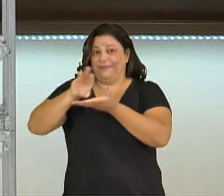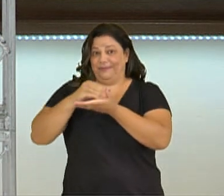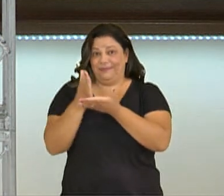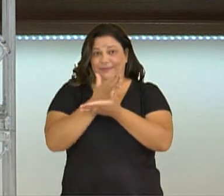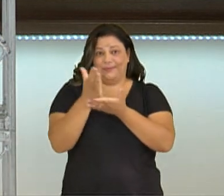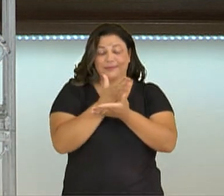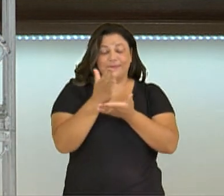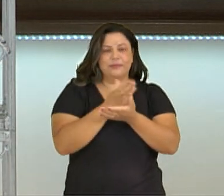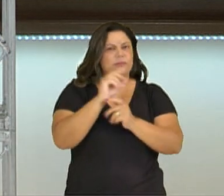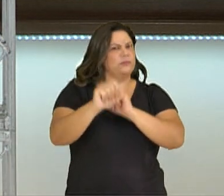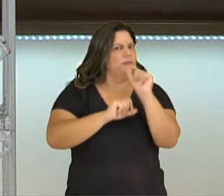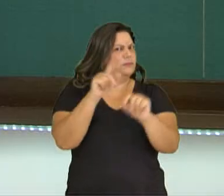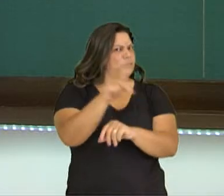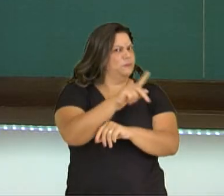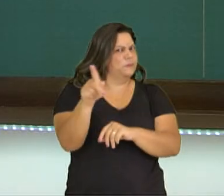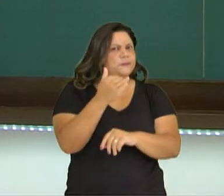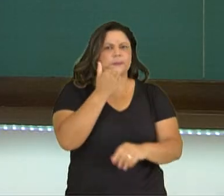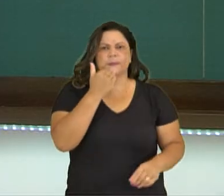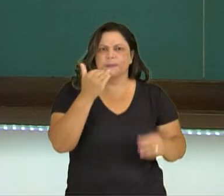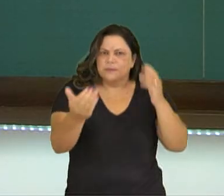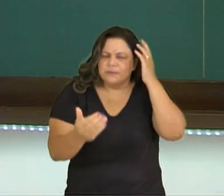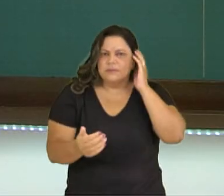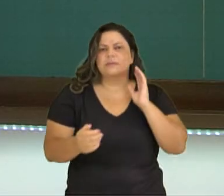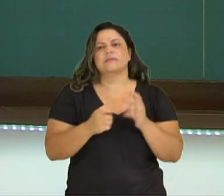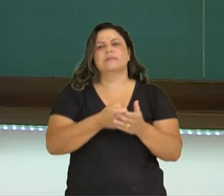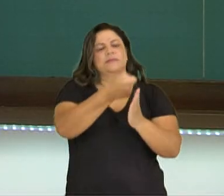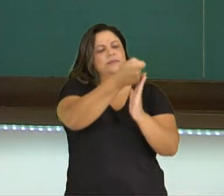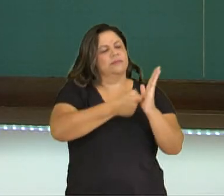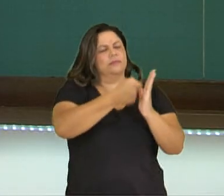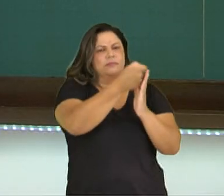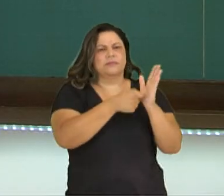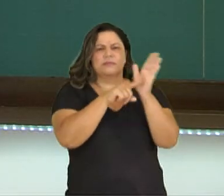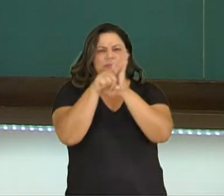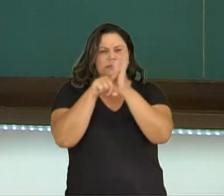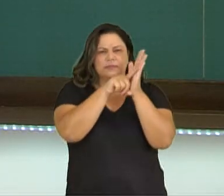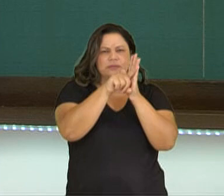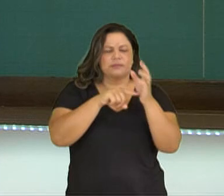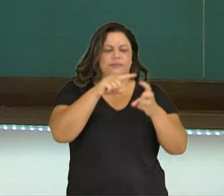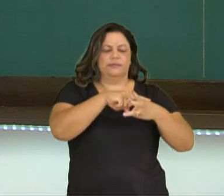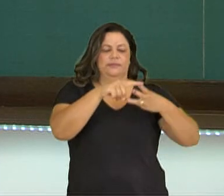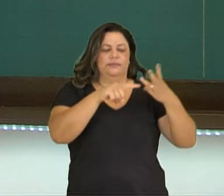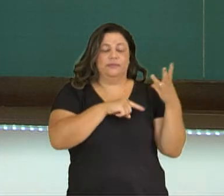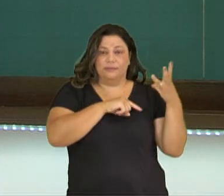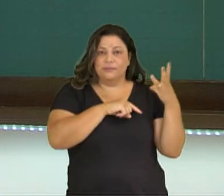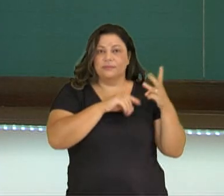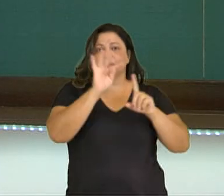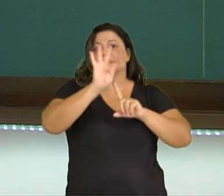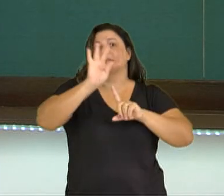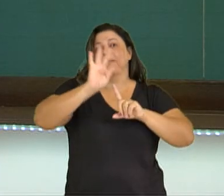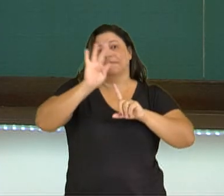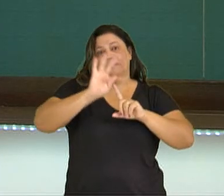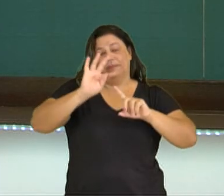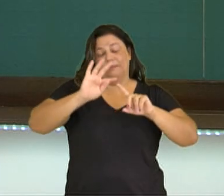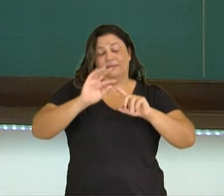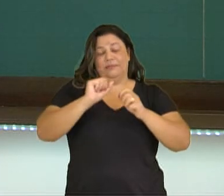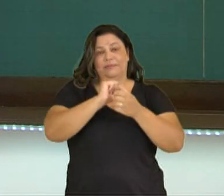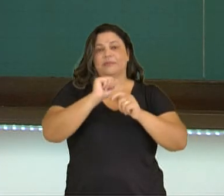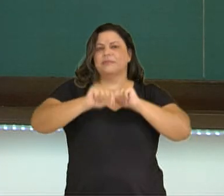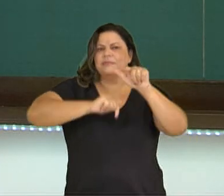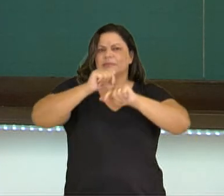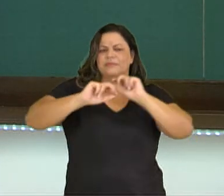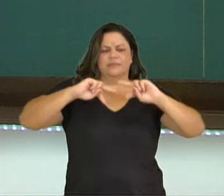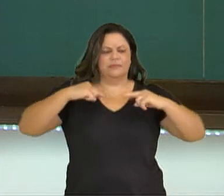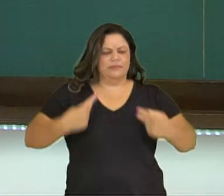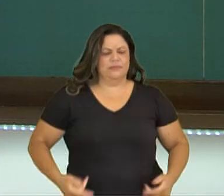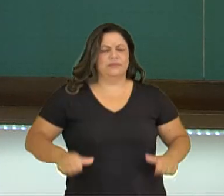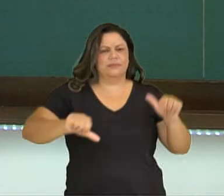Ali o que a professora pediu? Realize uma pesquisa sobre 3 diferentes tipos de atividades humanas que alteram o espaço geográfico, que